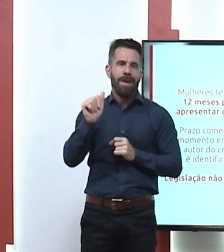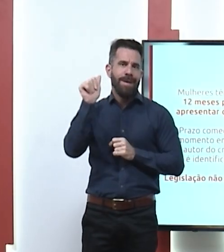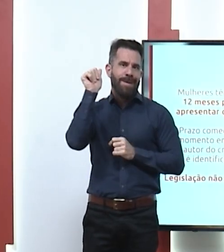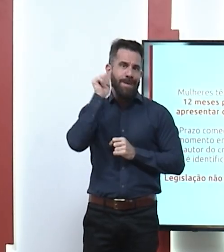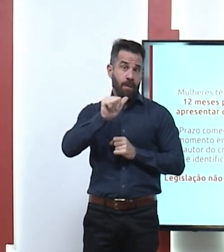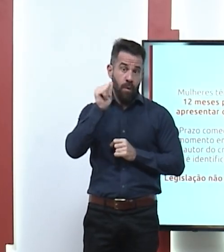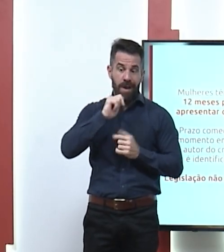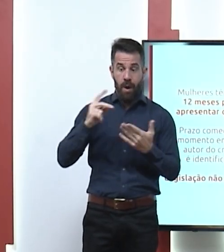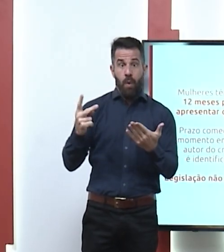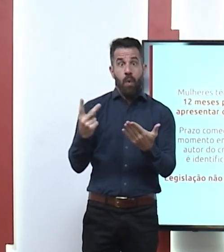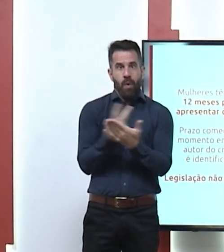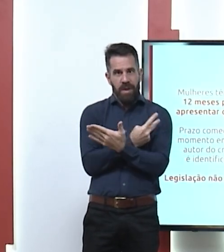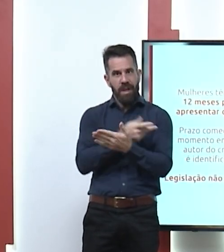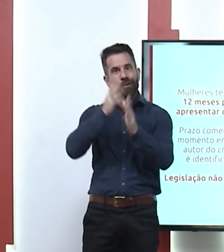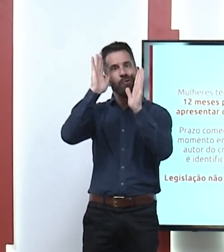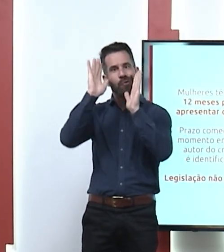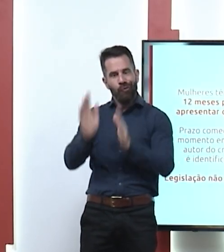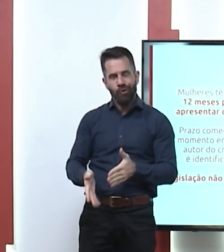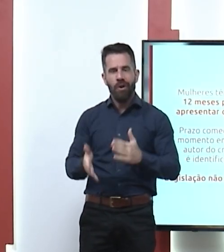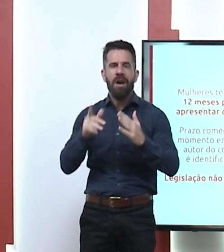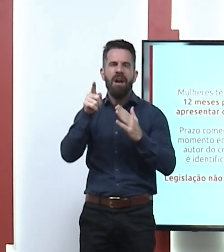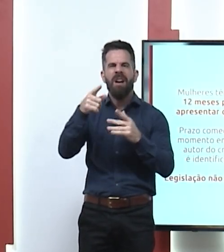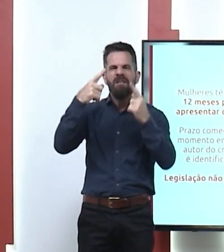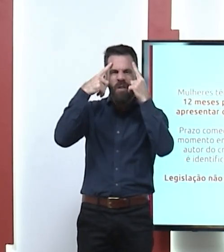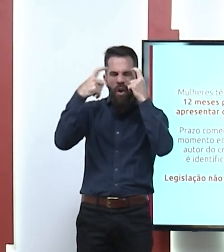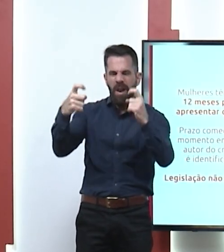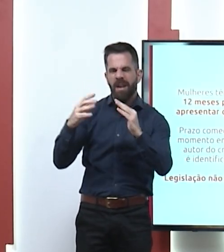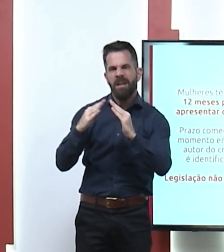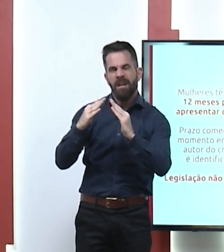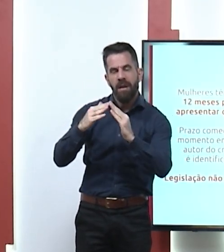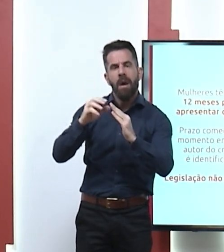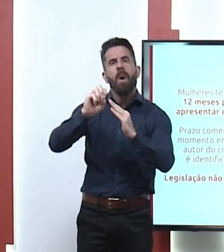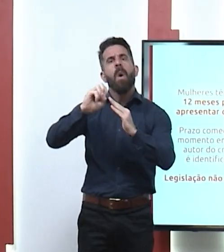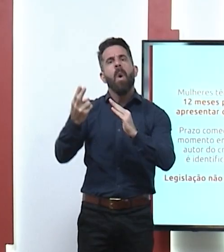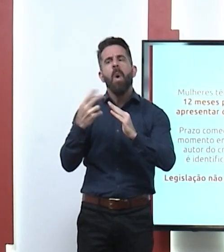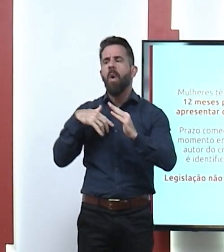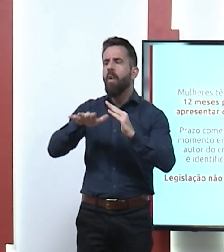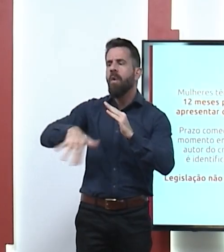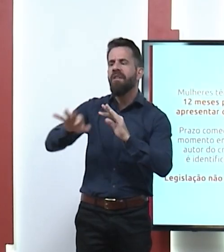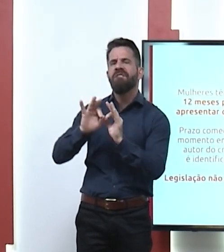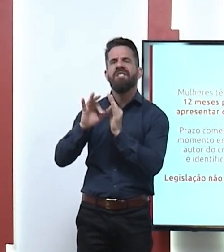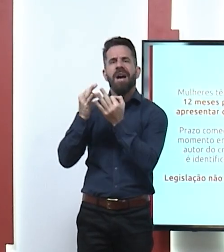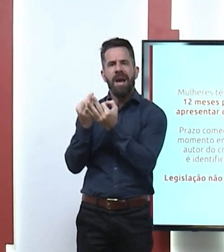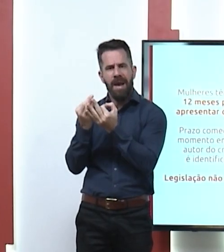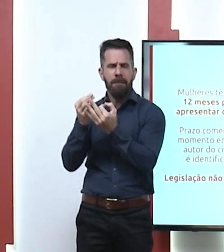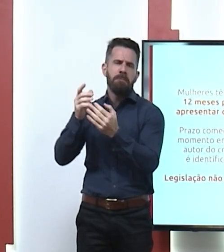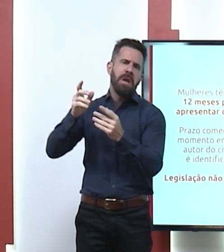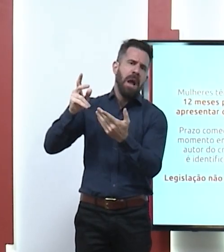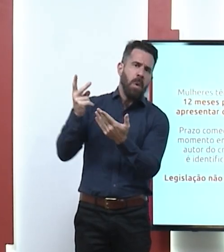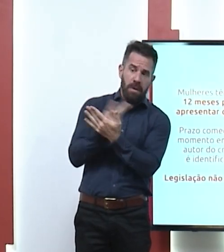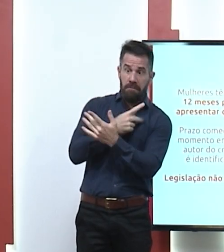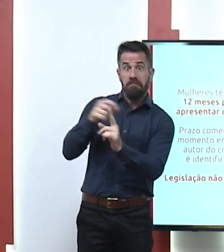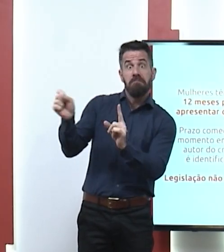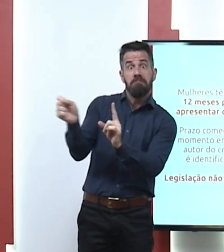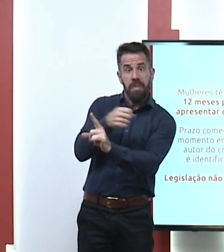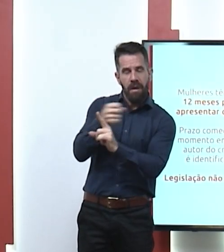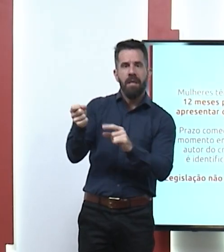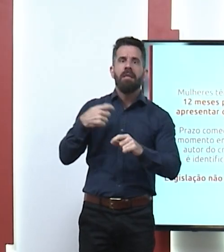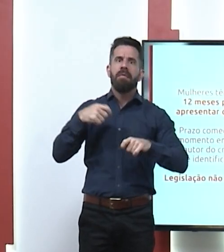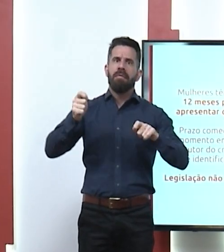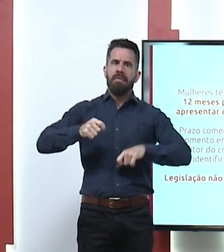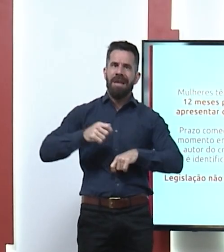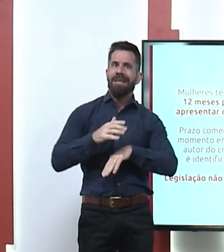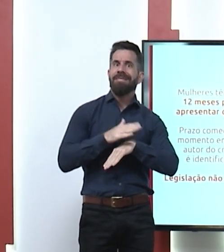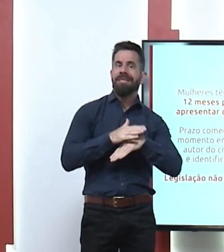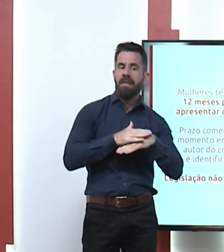violência doméstica ou familiar ganharam mais tempo para buscar a responsabilização criminal dos